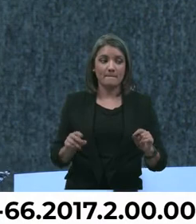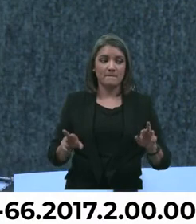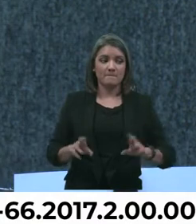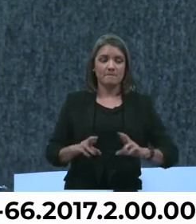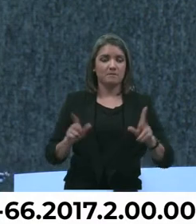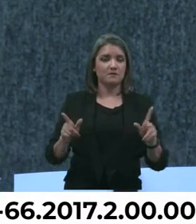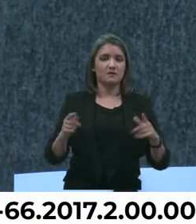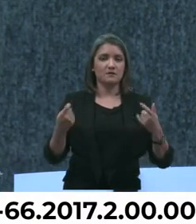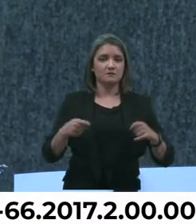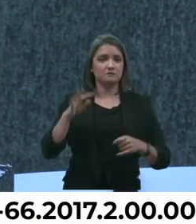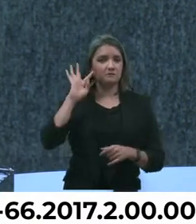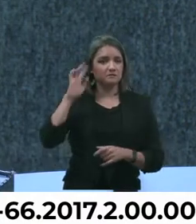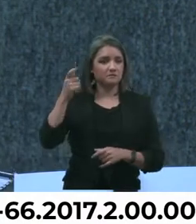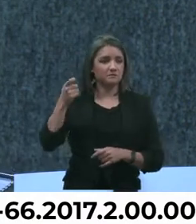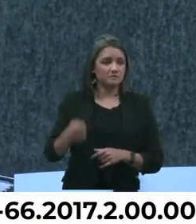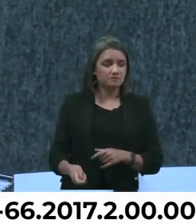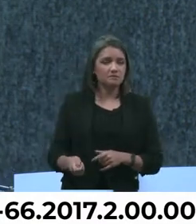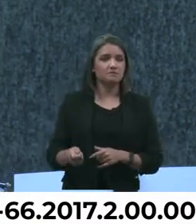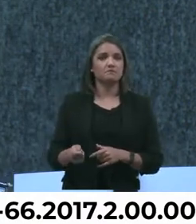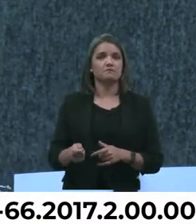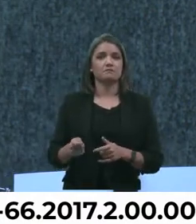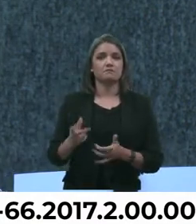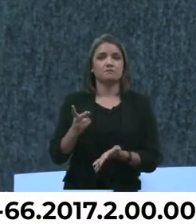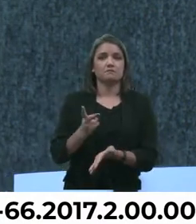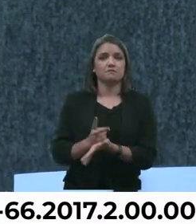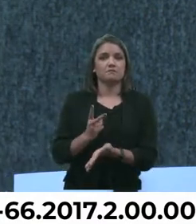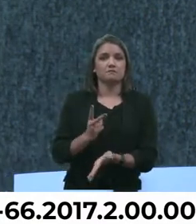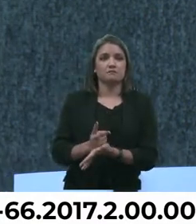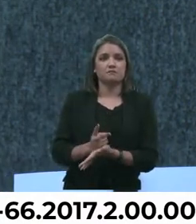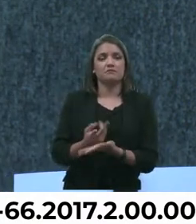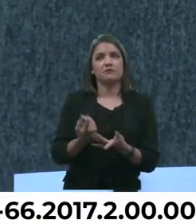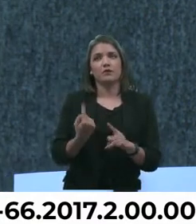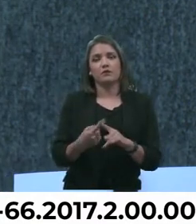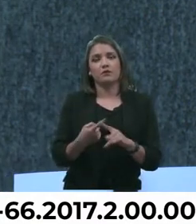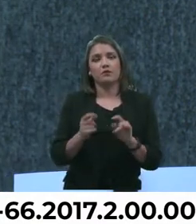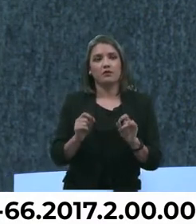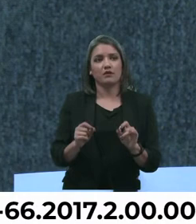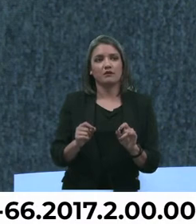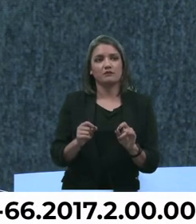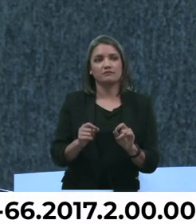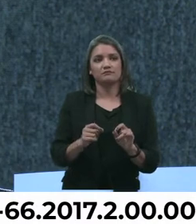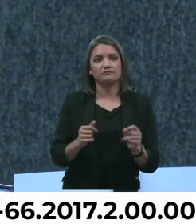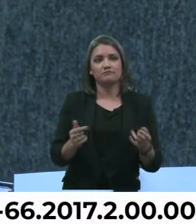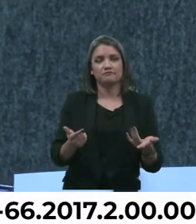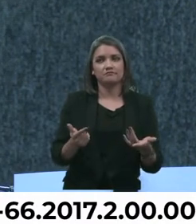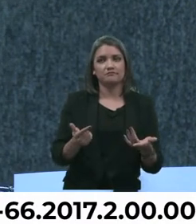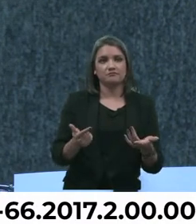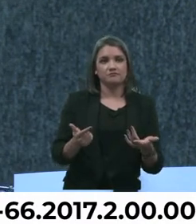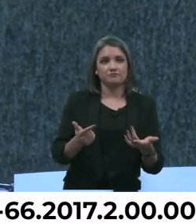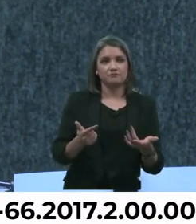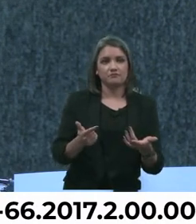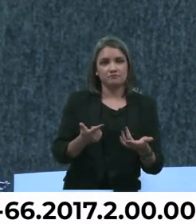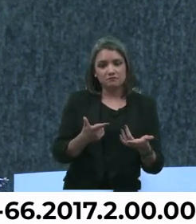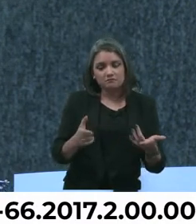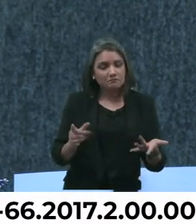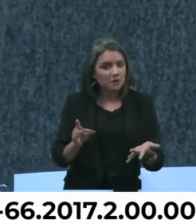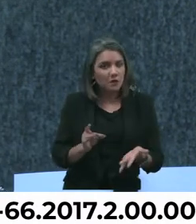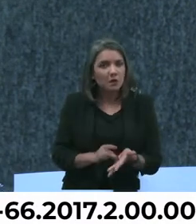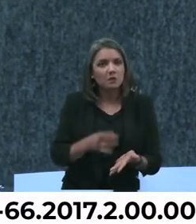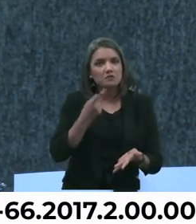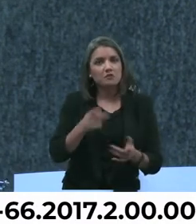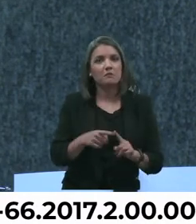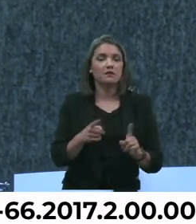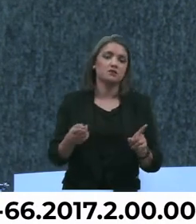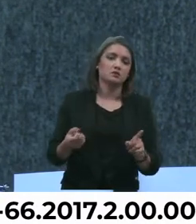uma sentença absolutória por negativa de fato ou da própria autoria. Não é